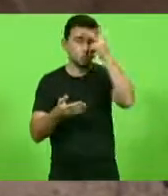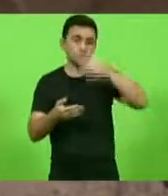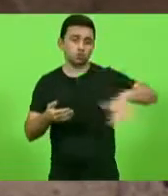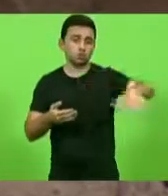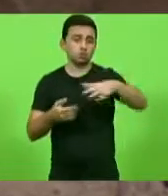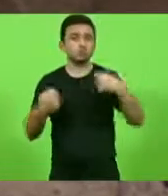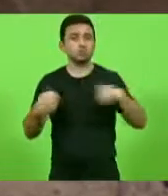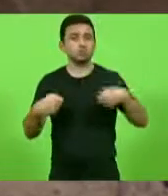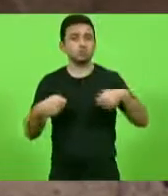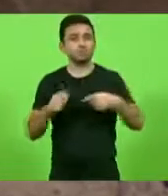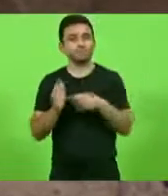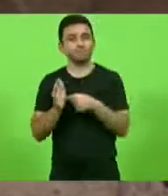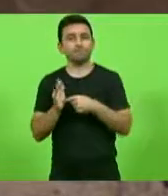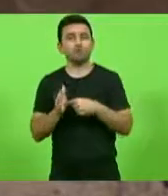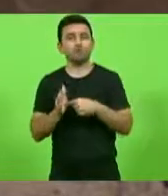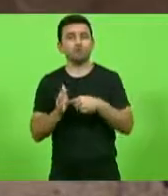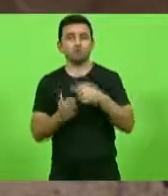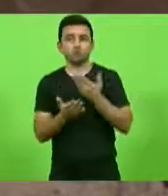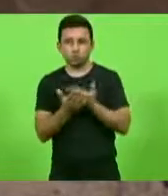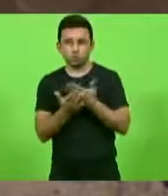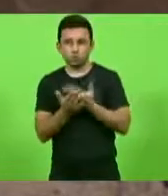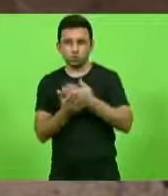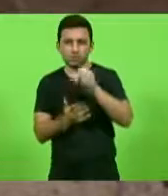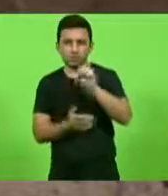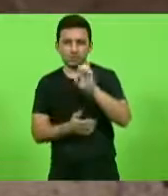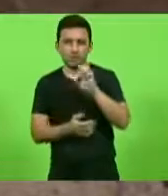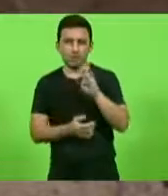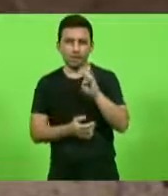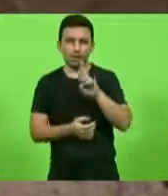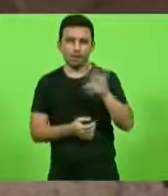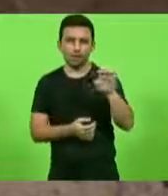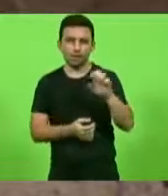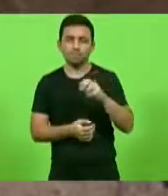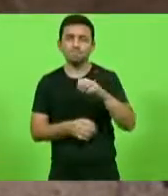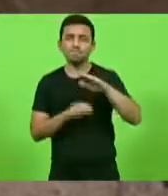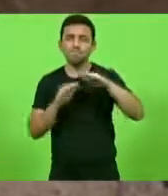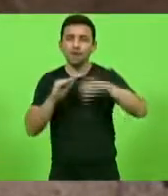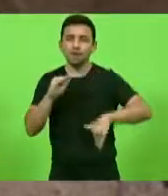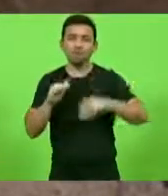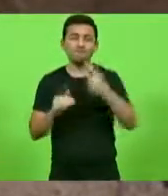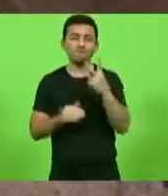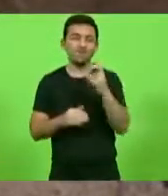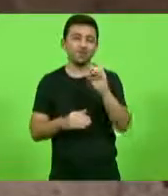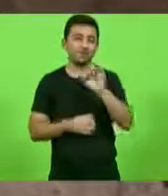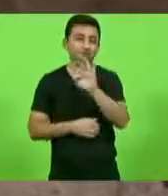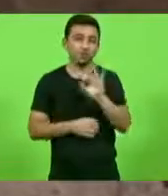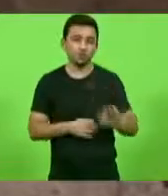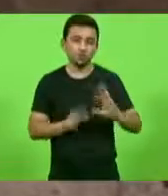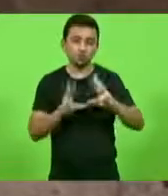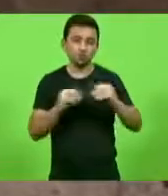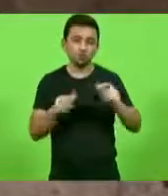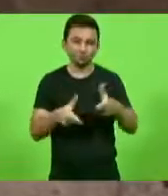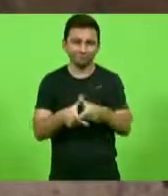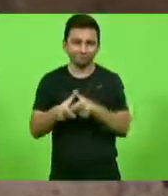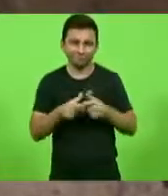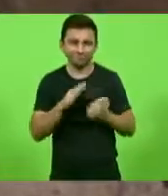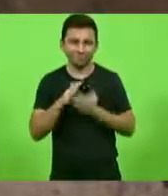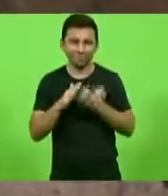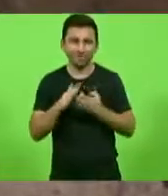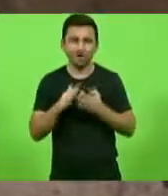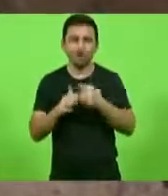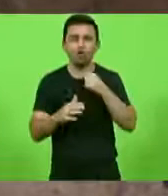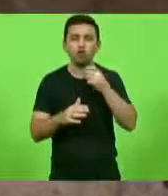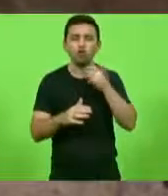Segundo o estudo do SEBRAE, menos de 20% dos pequenos é que terão acesso a